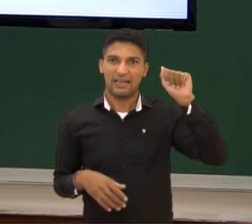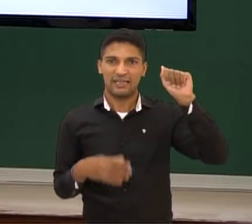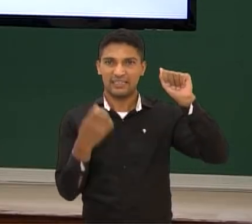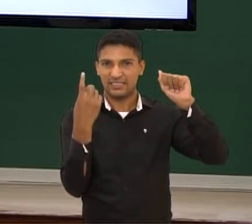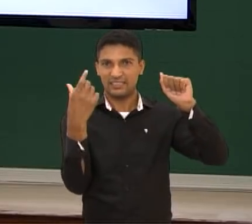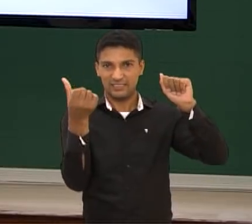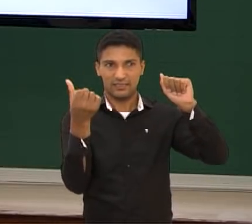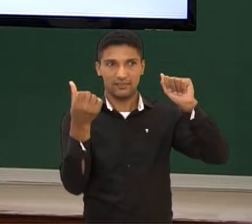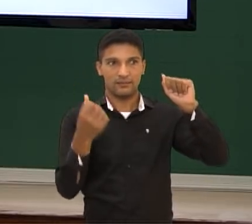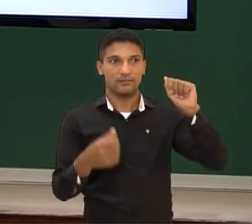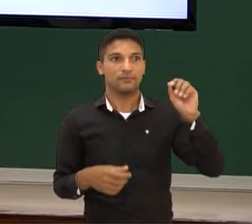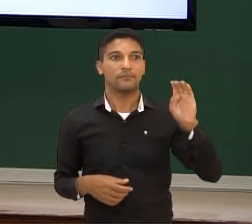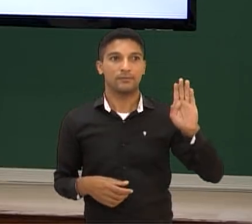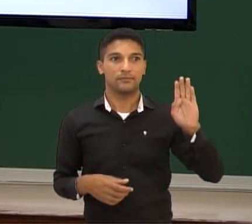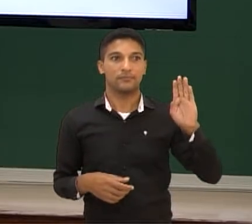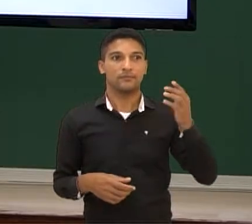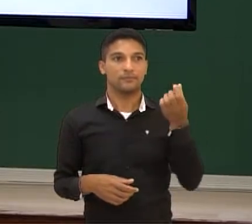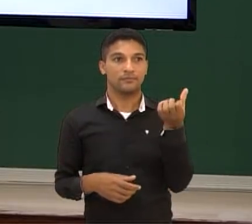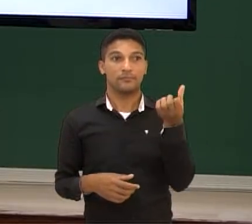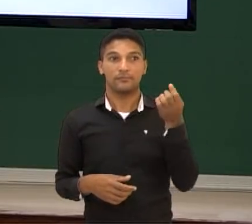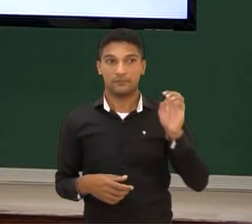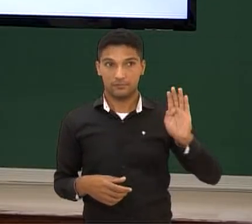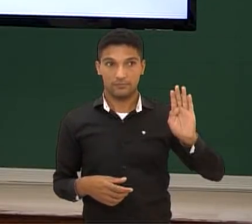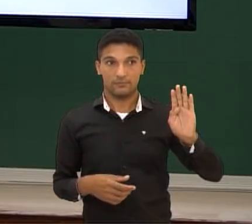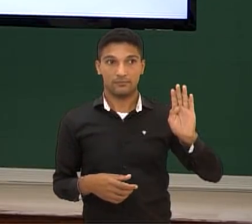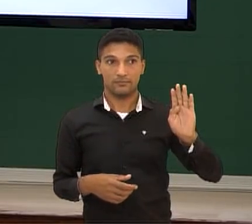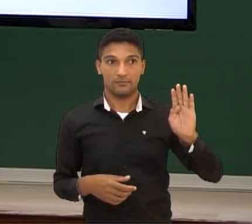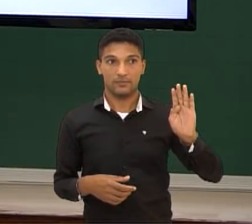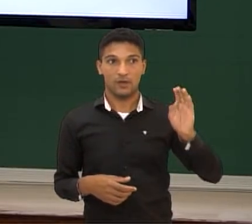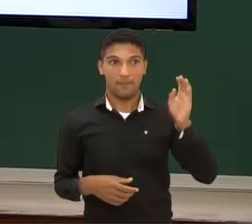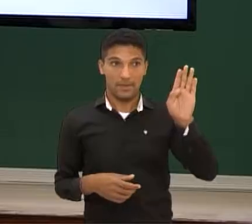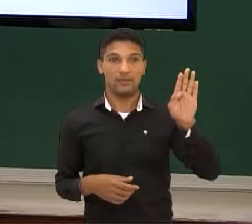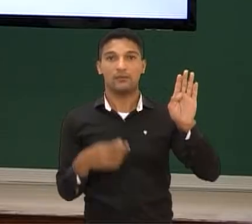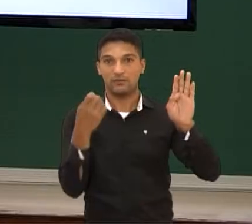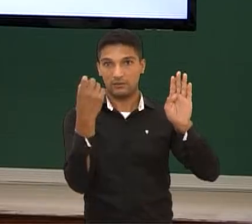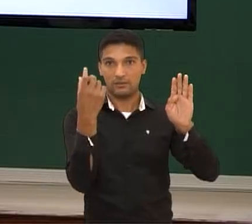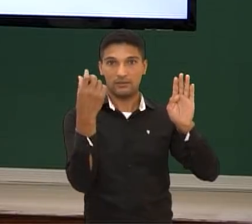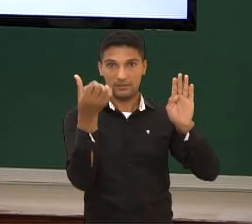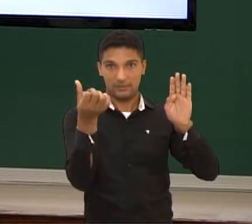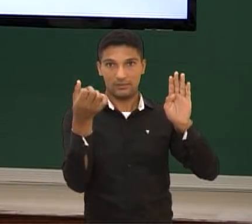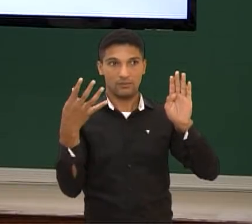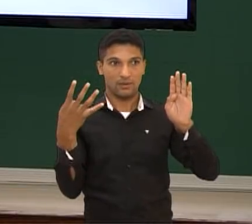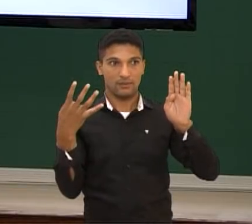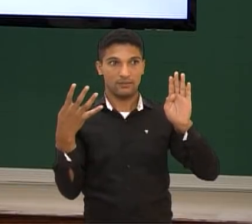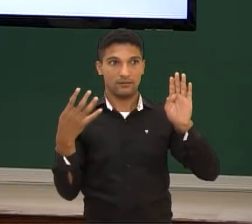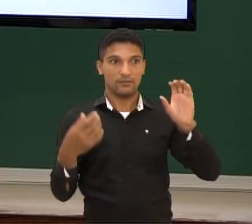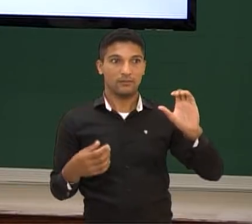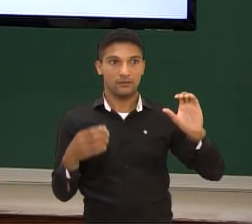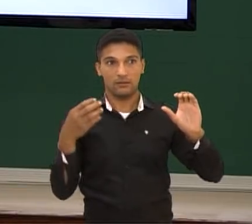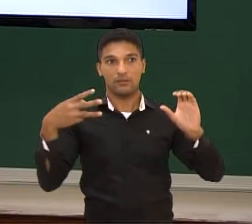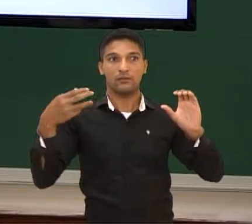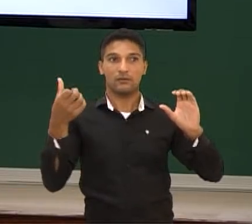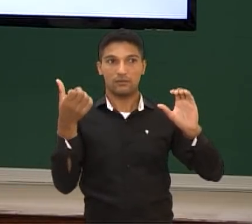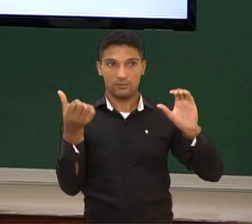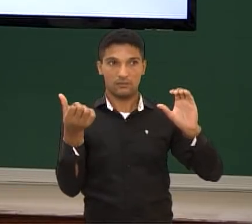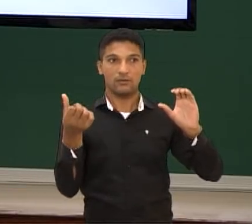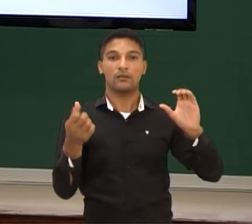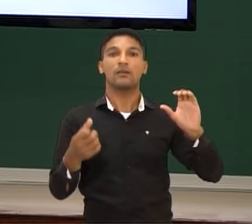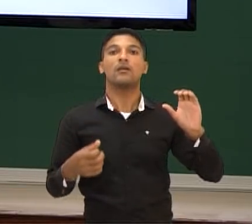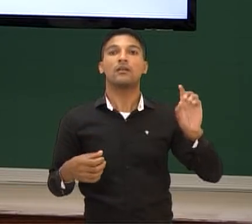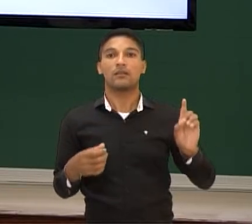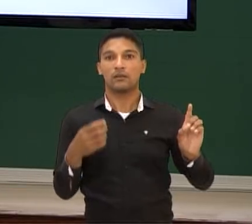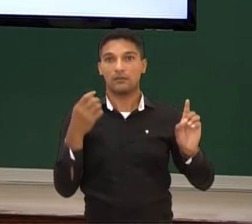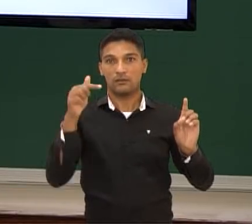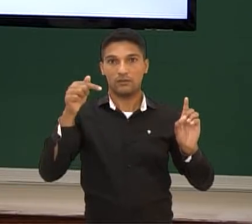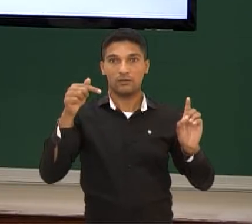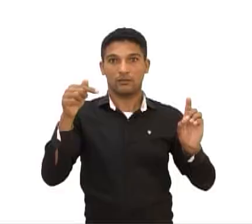16. Letra B, 64. Letra C, 36. Ou letra D, 72. Qual será?